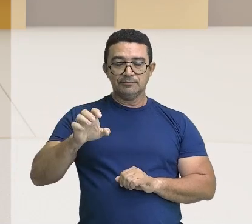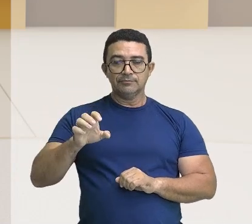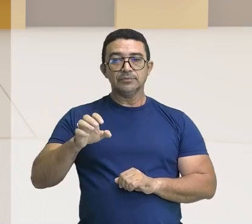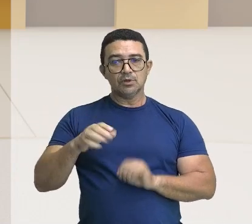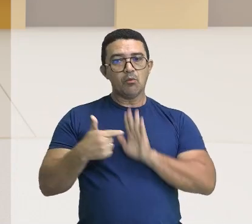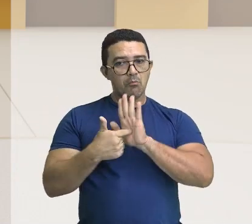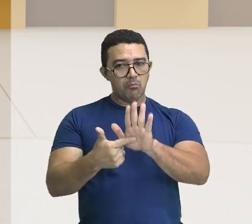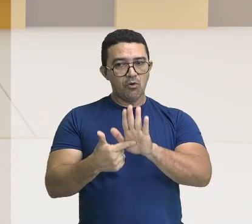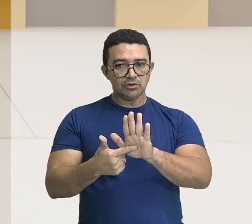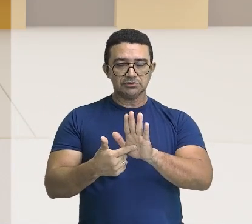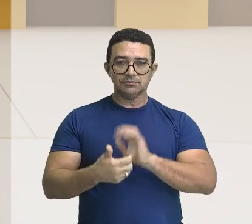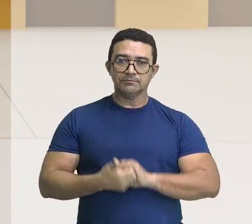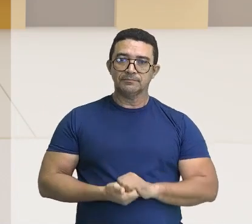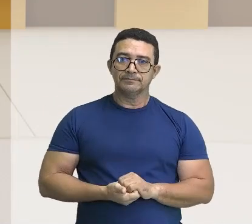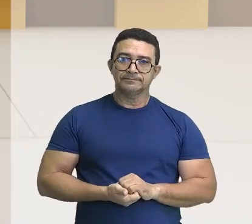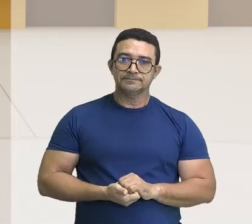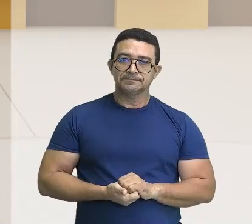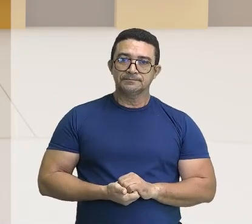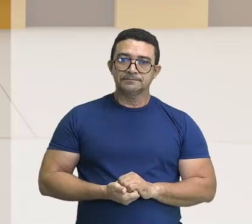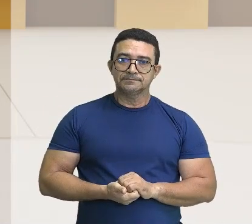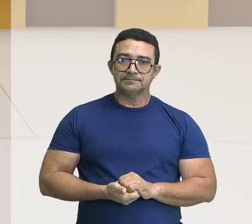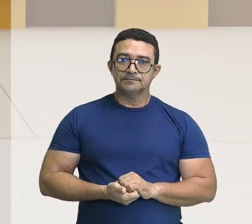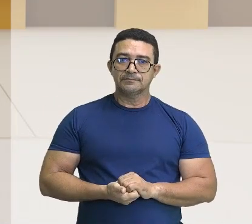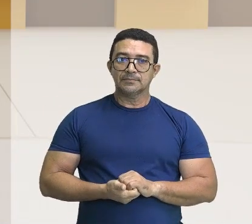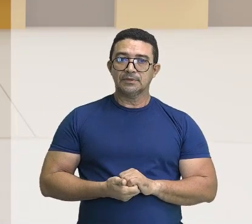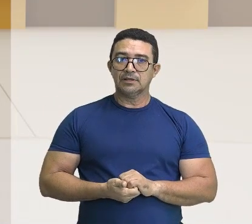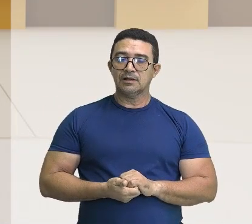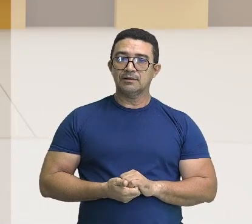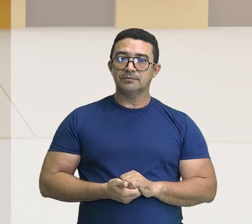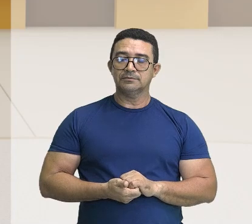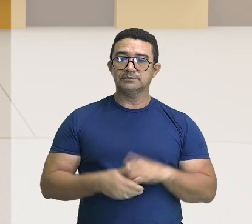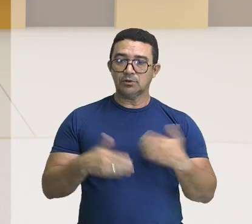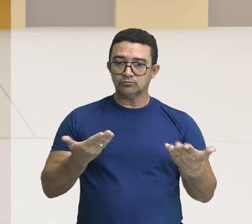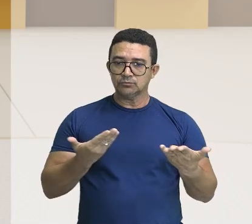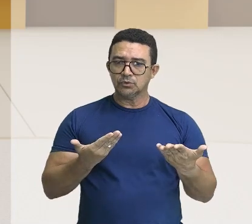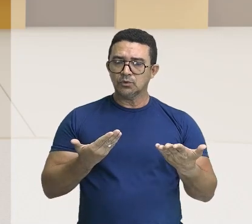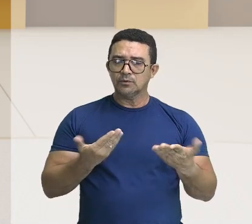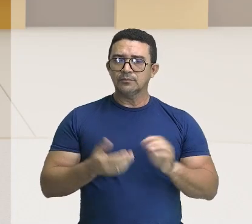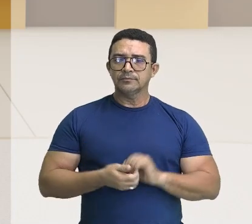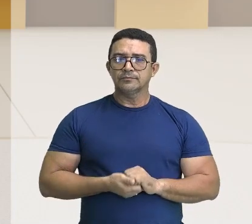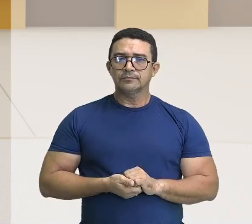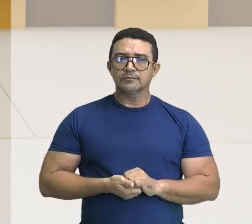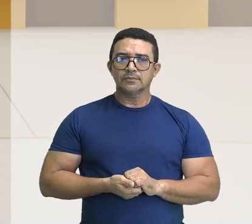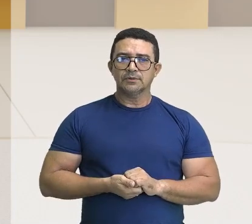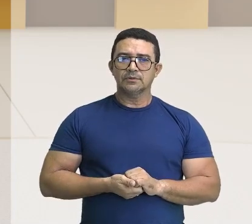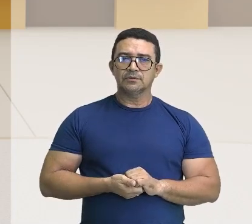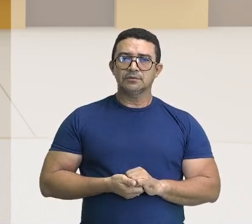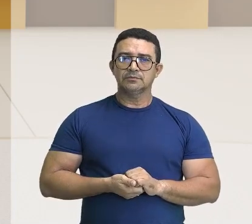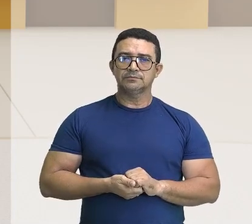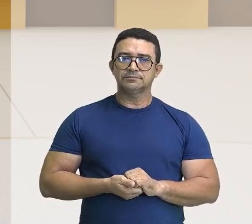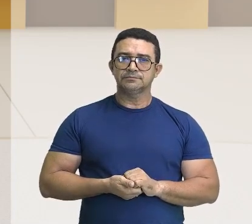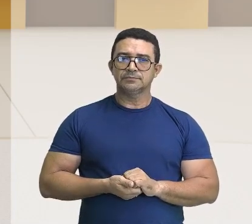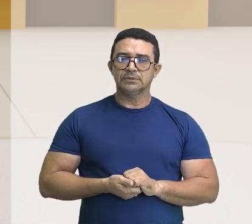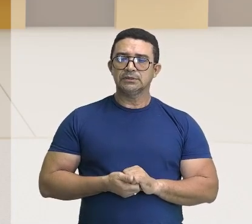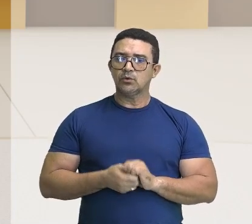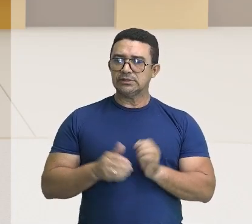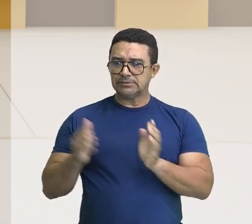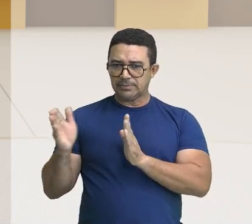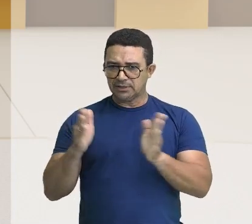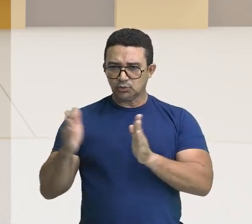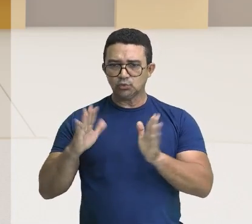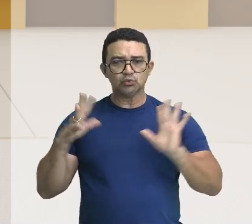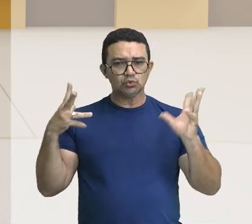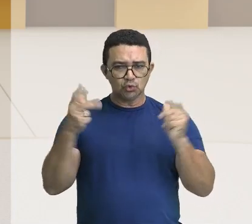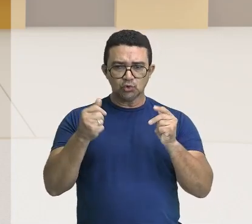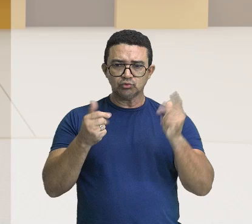espaciais, como vocês estão podendo ler aí, tá bom? Agora, o que acontece? Eles mantiveram nesse tempo todo,